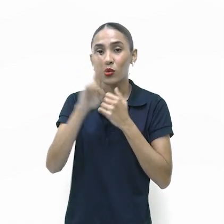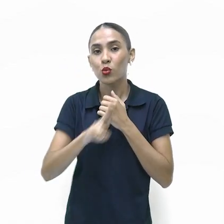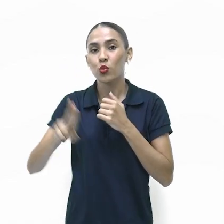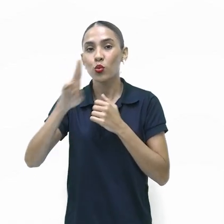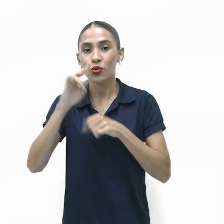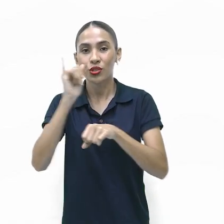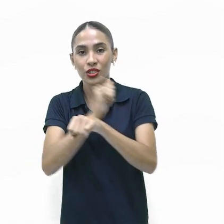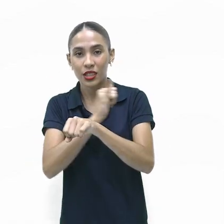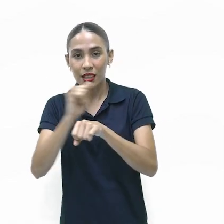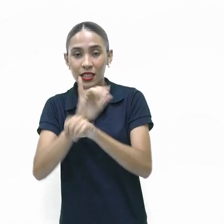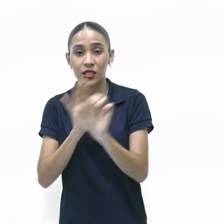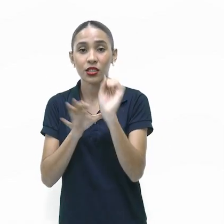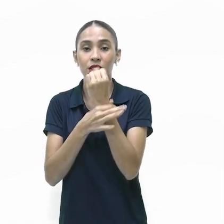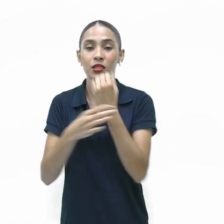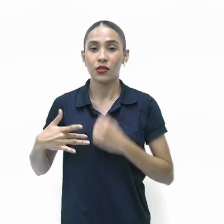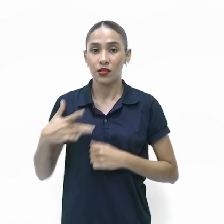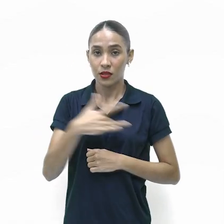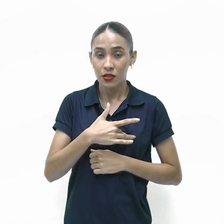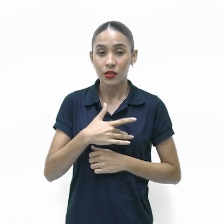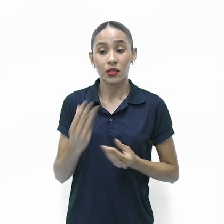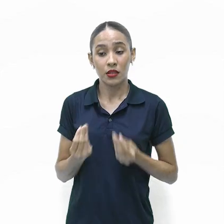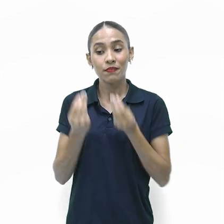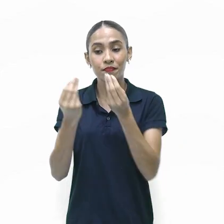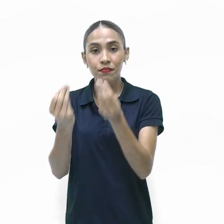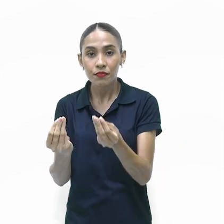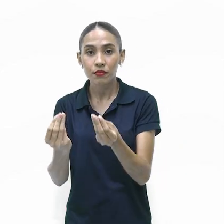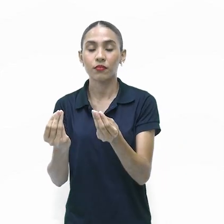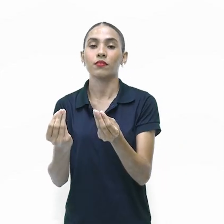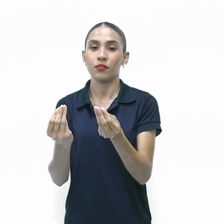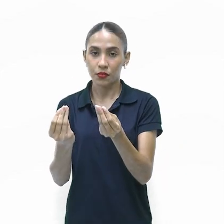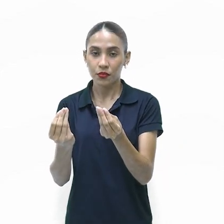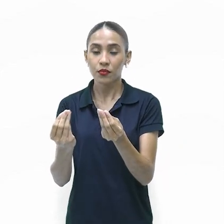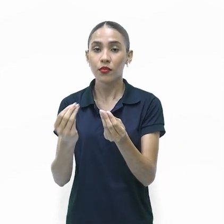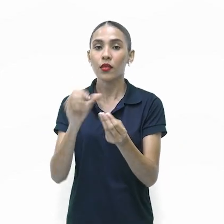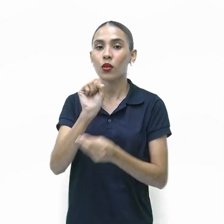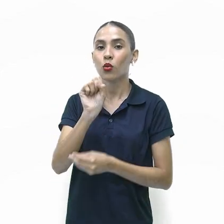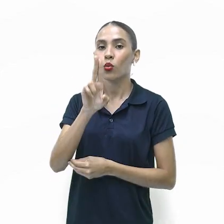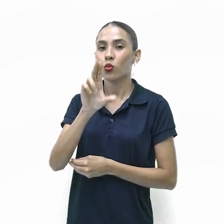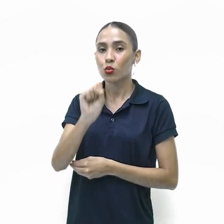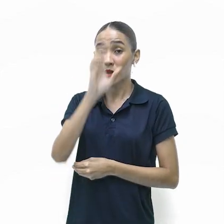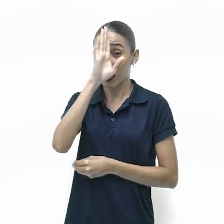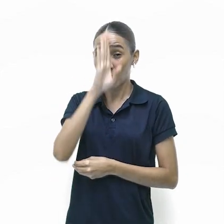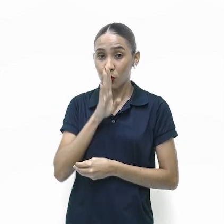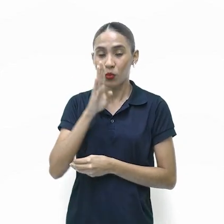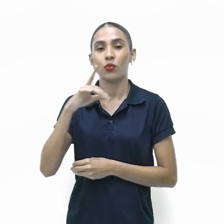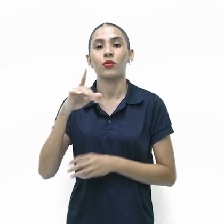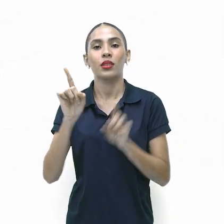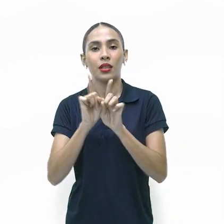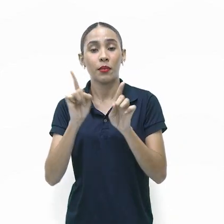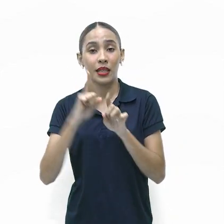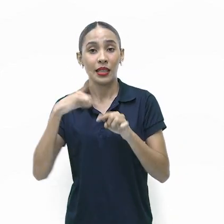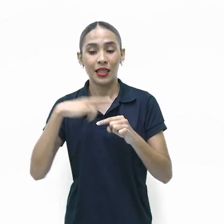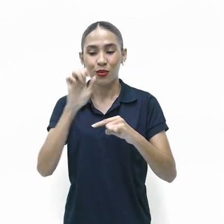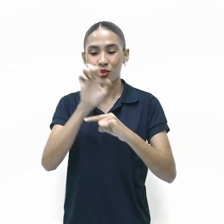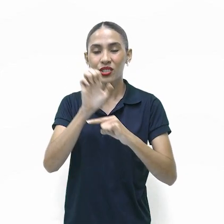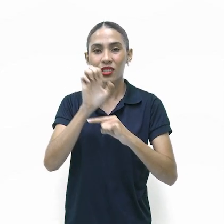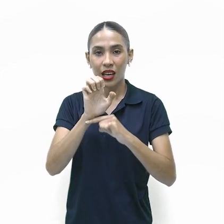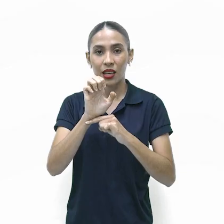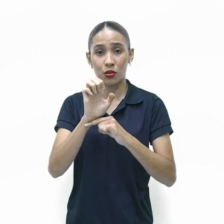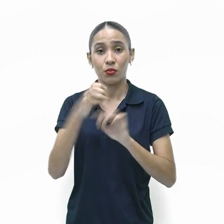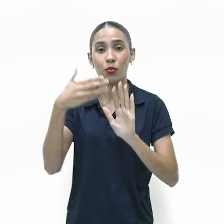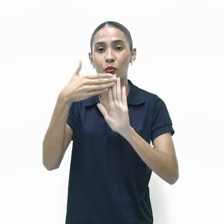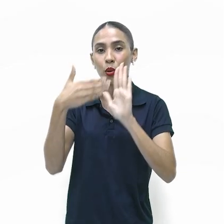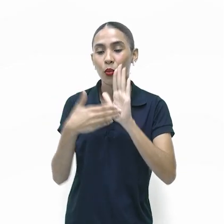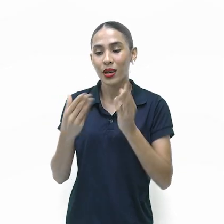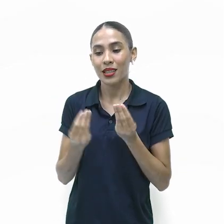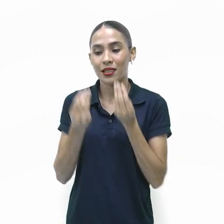contraceptivos, eles estão ali dispostos, estão no SUS, existe ali o Estado que